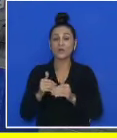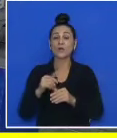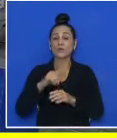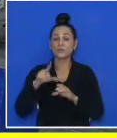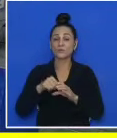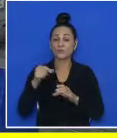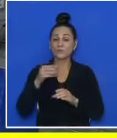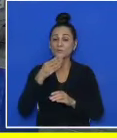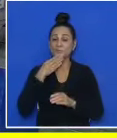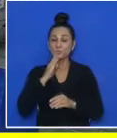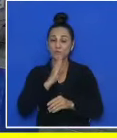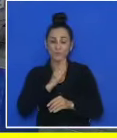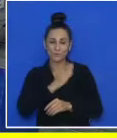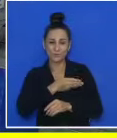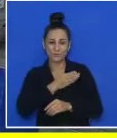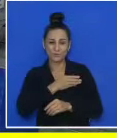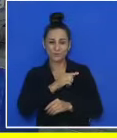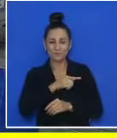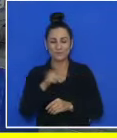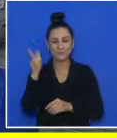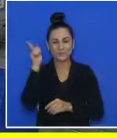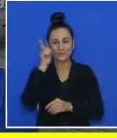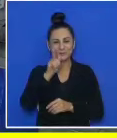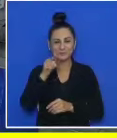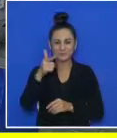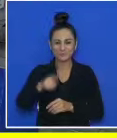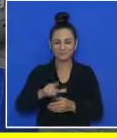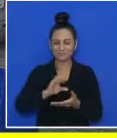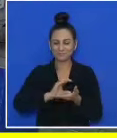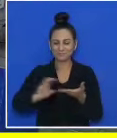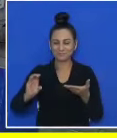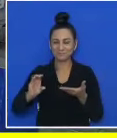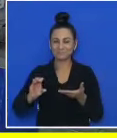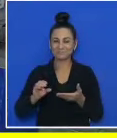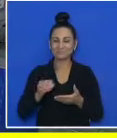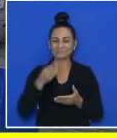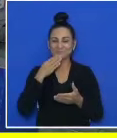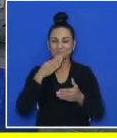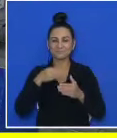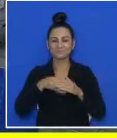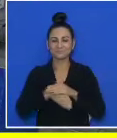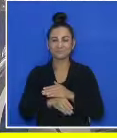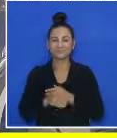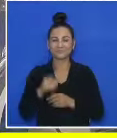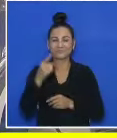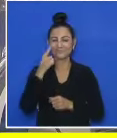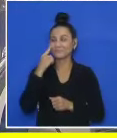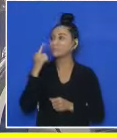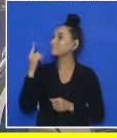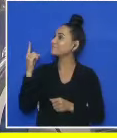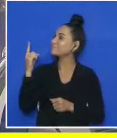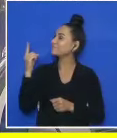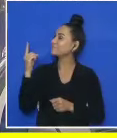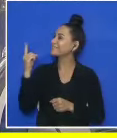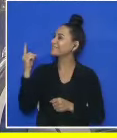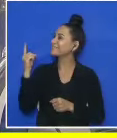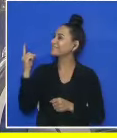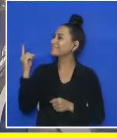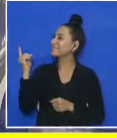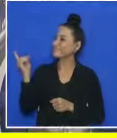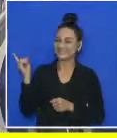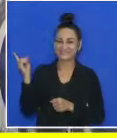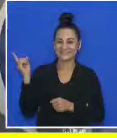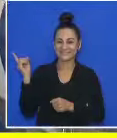passaremos ao sorteio do Time do Coração. Você tem mais uma chance de ganhar na Time Mania. Vamos lá, bolas posicionadas.